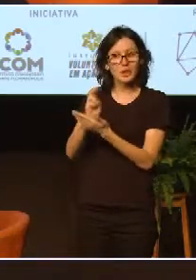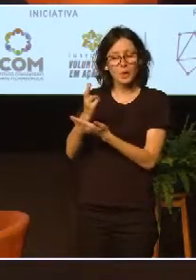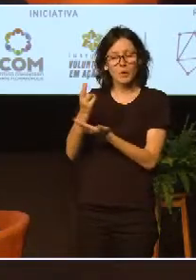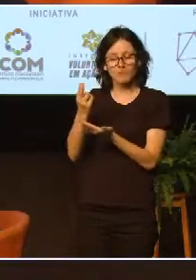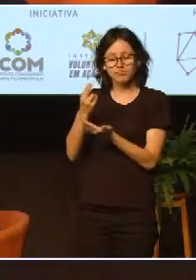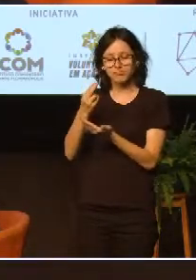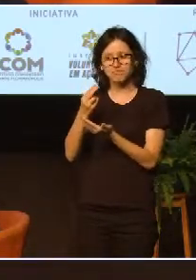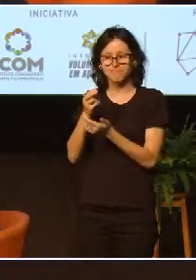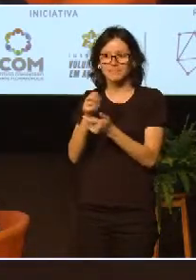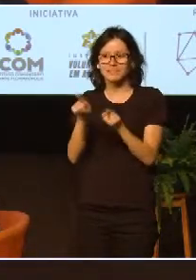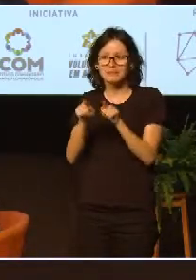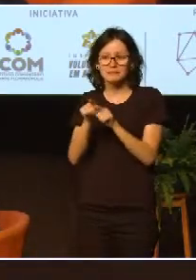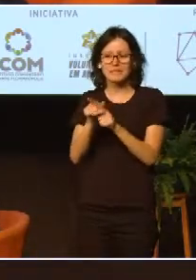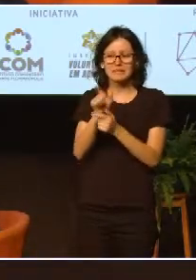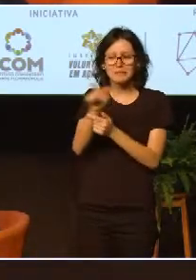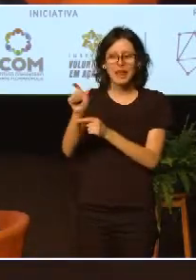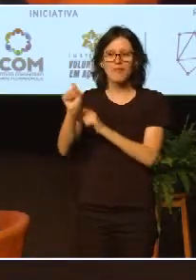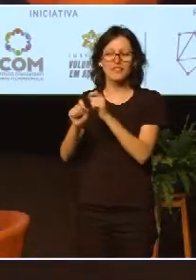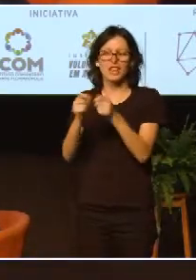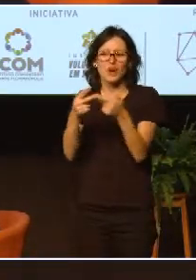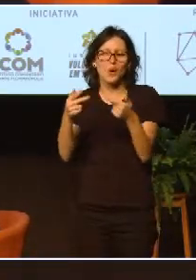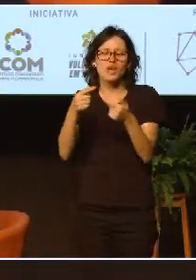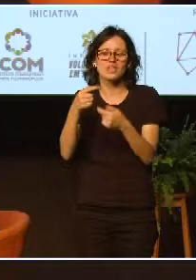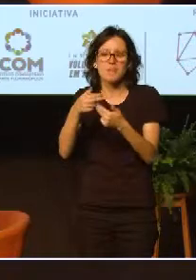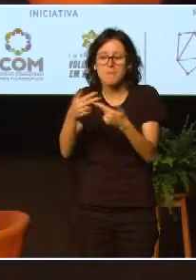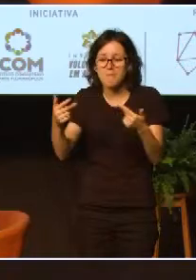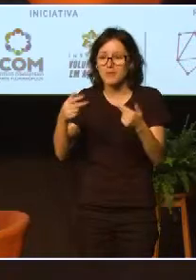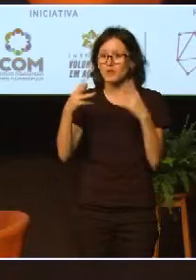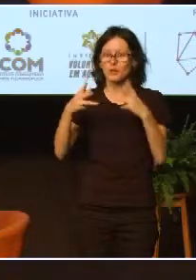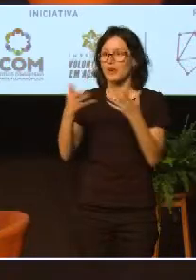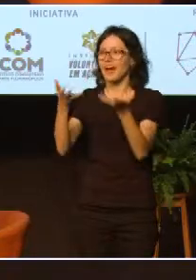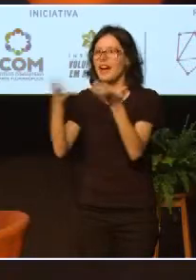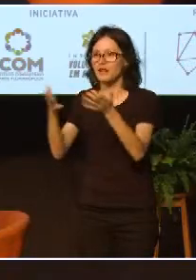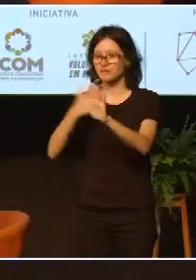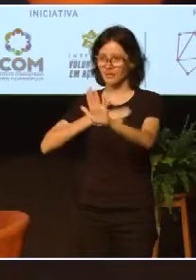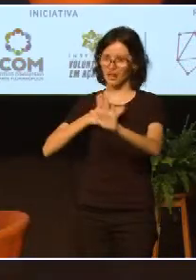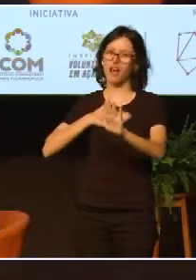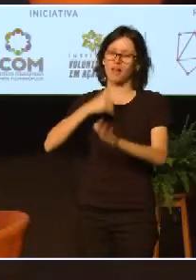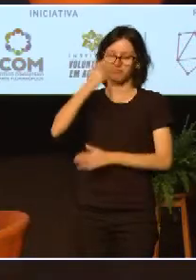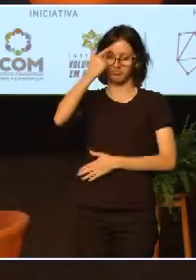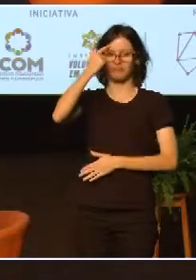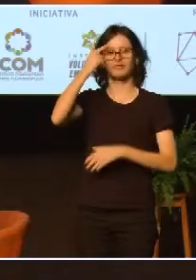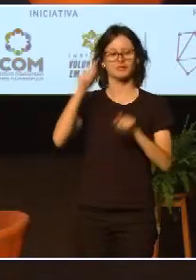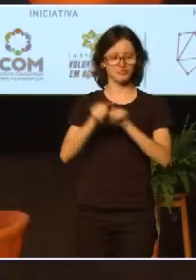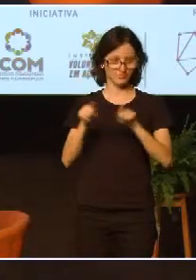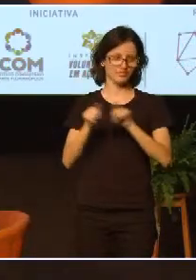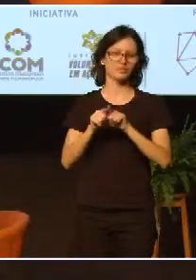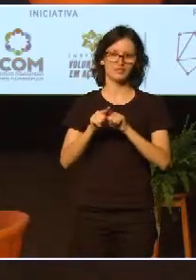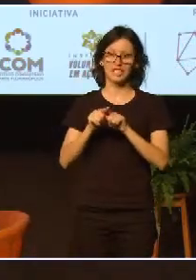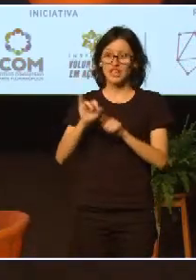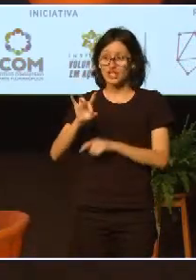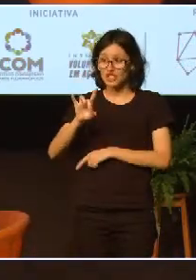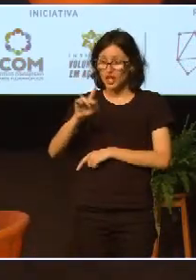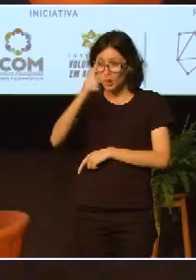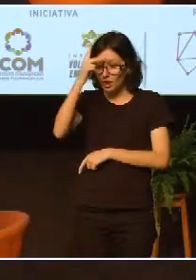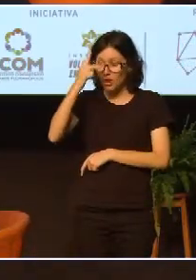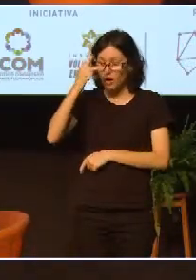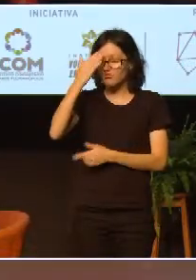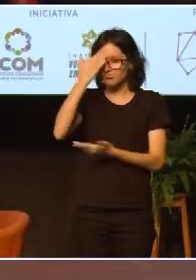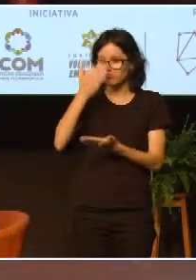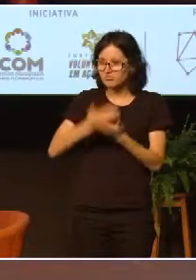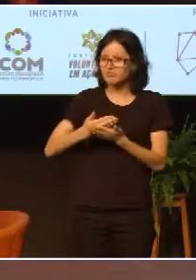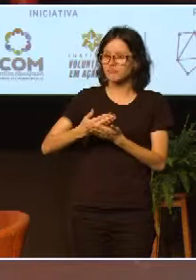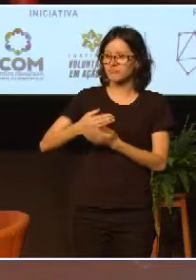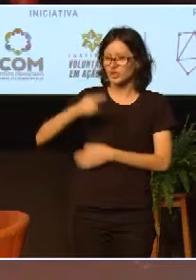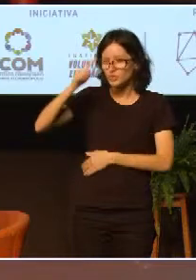as terminologias, as ondas, as modas. Calma lá. Só quem vivencia o dia a